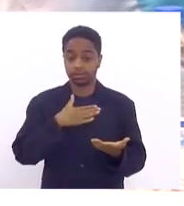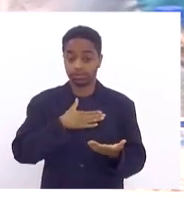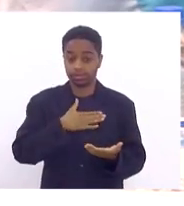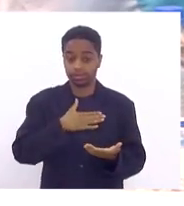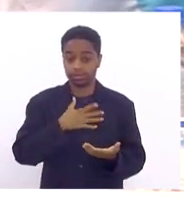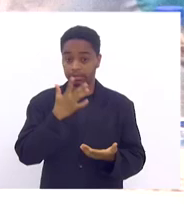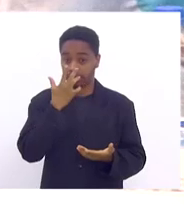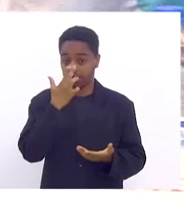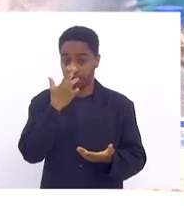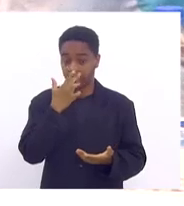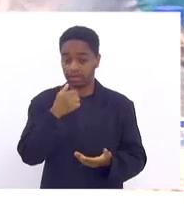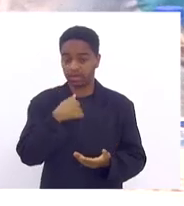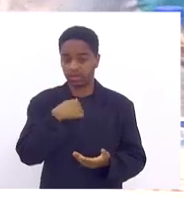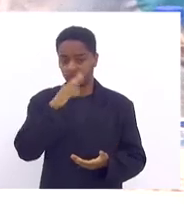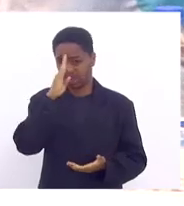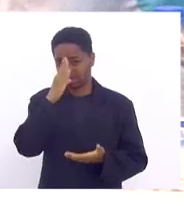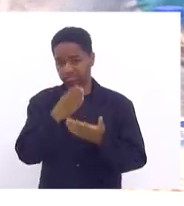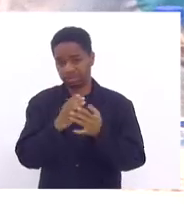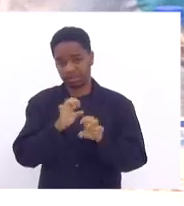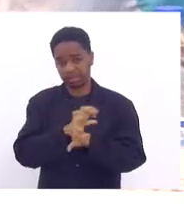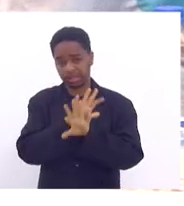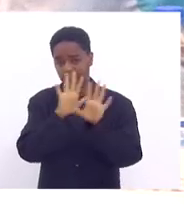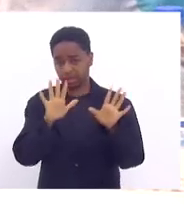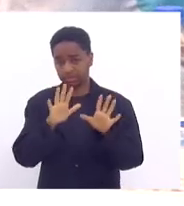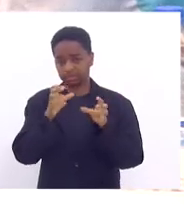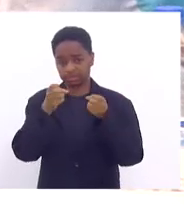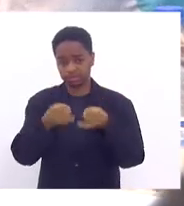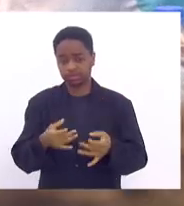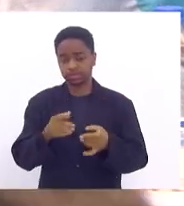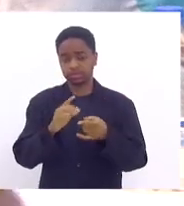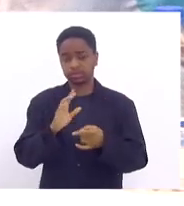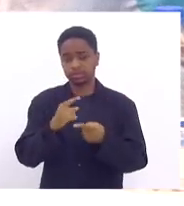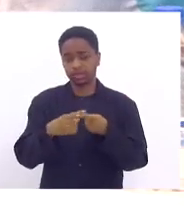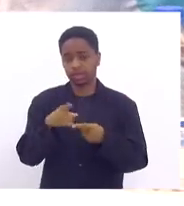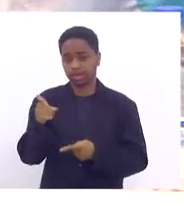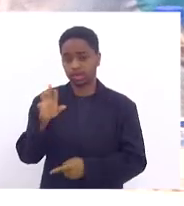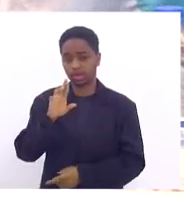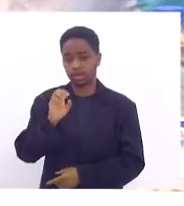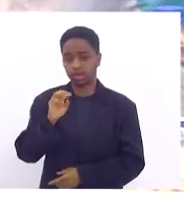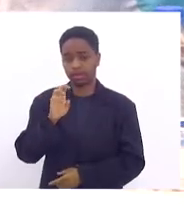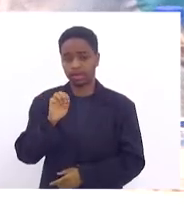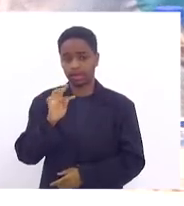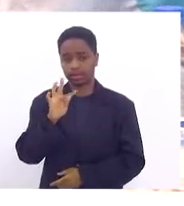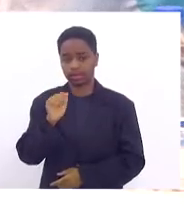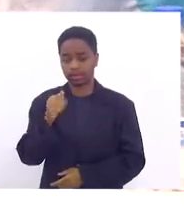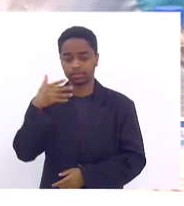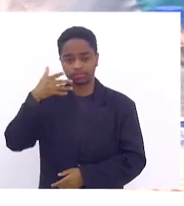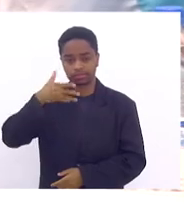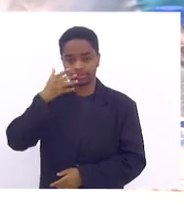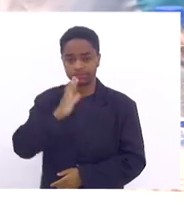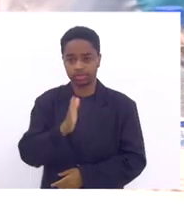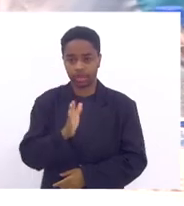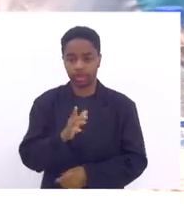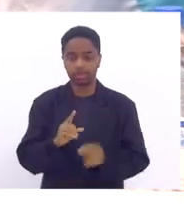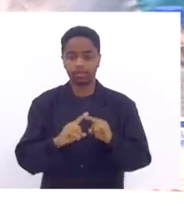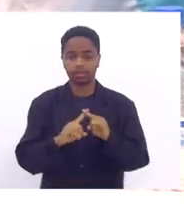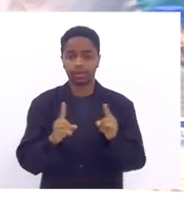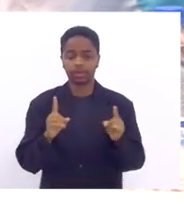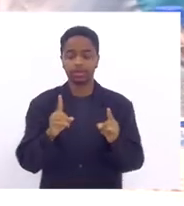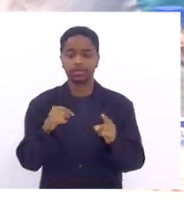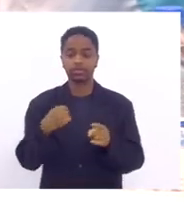acredito que tenha ficado Claro porque na palestra anterior da professora Roberta na fala anterior da professora Roberta que se